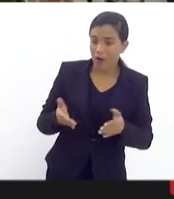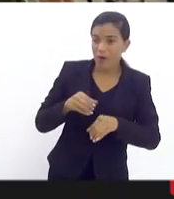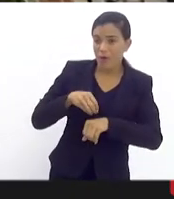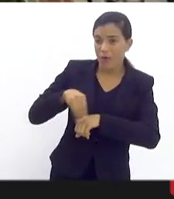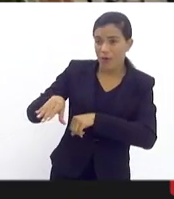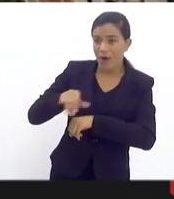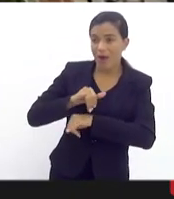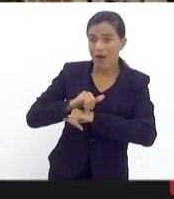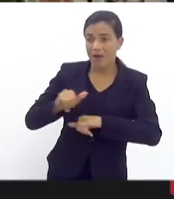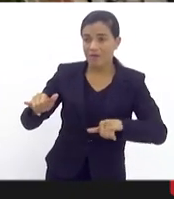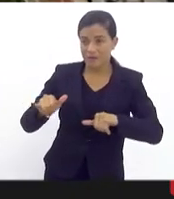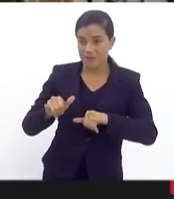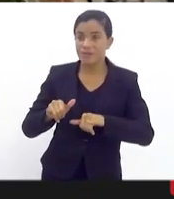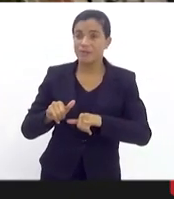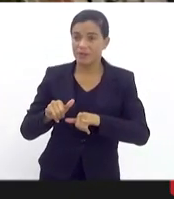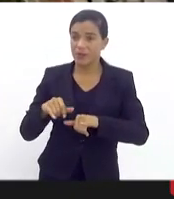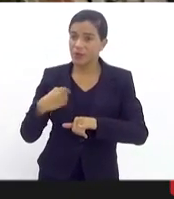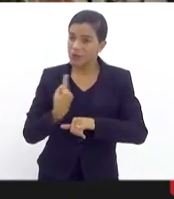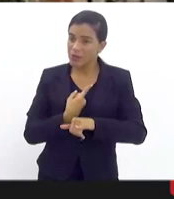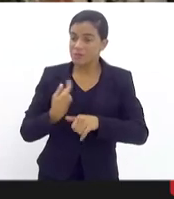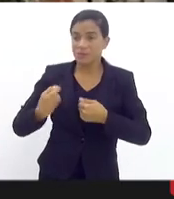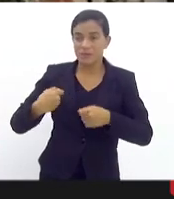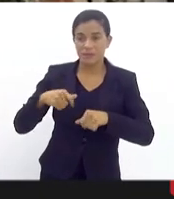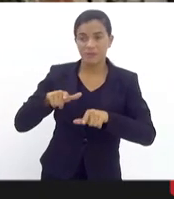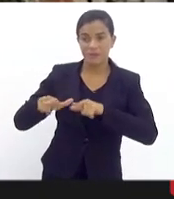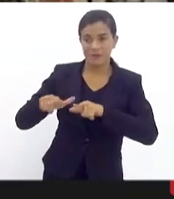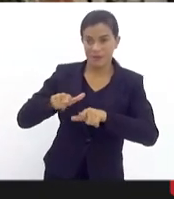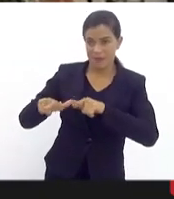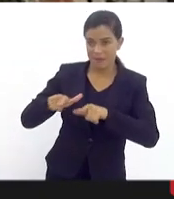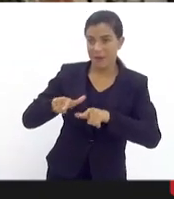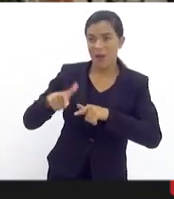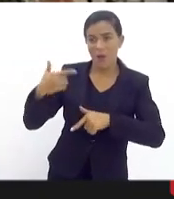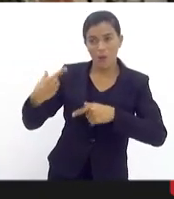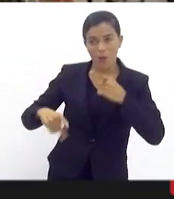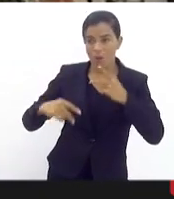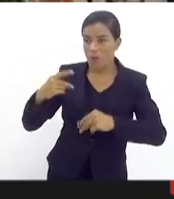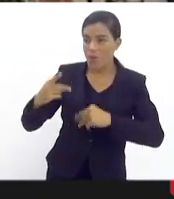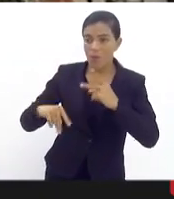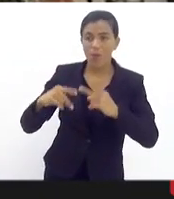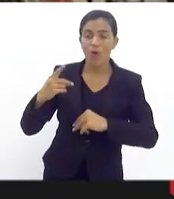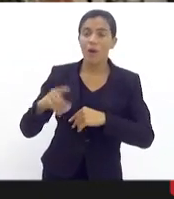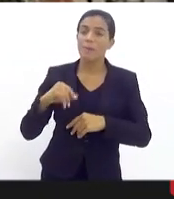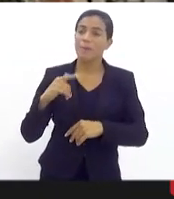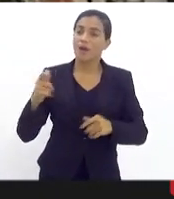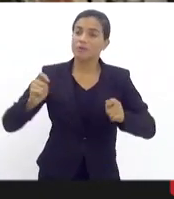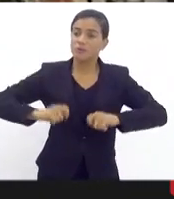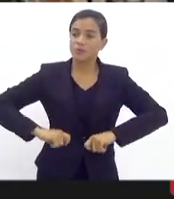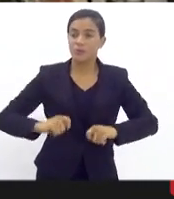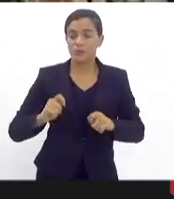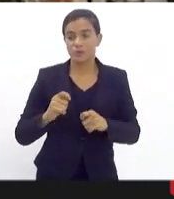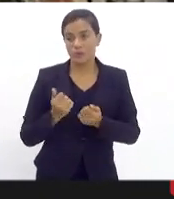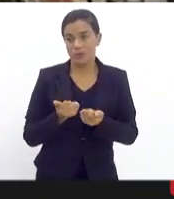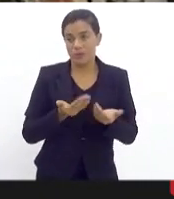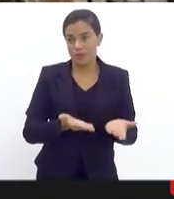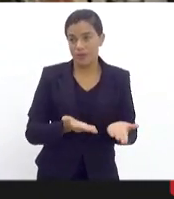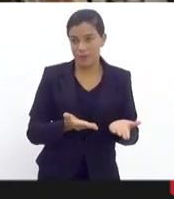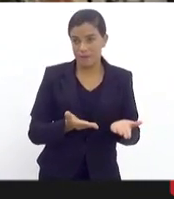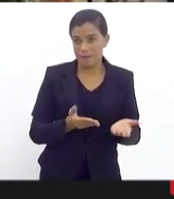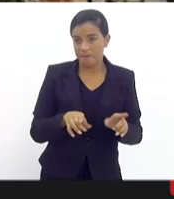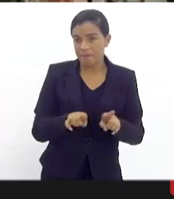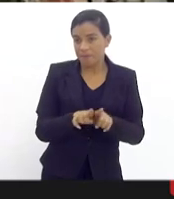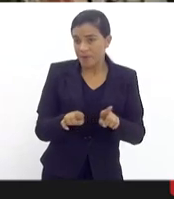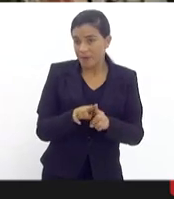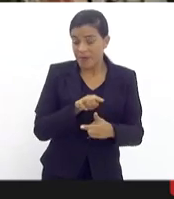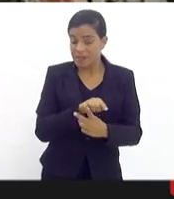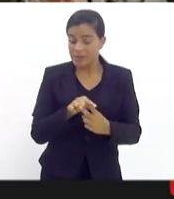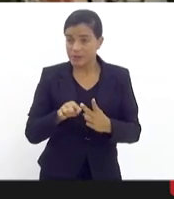que a gente vai ter que trabalhar muito para que as condições sejam dadas, sobretudo essas